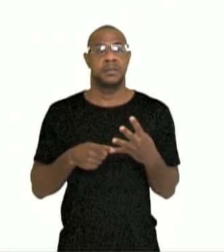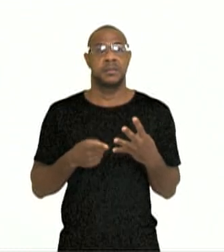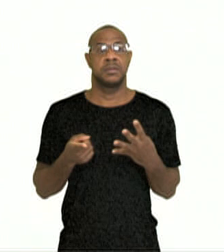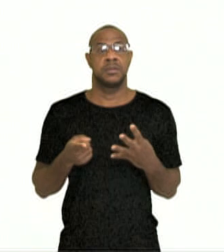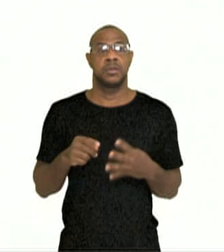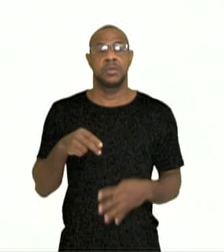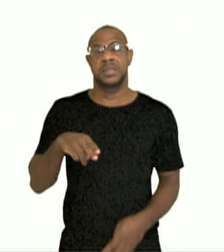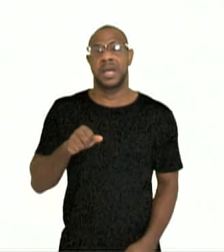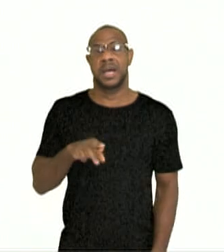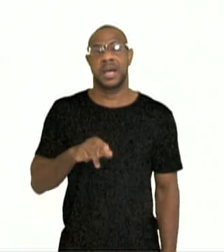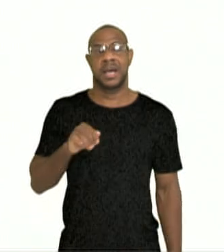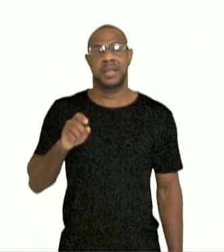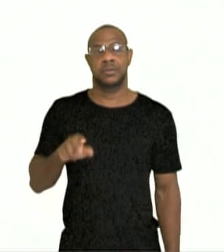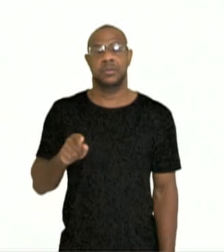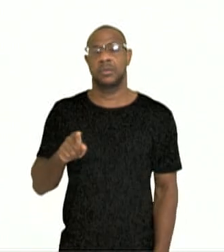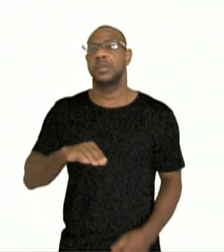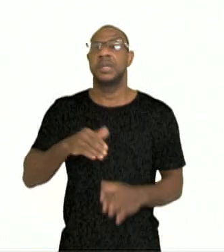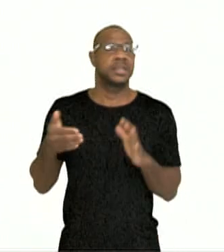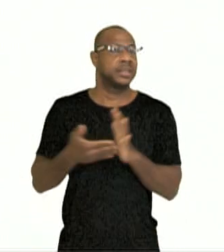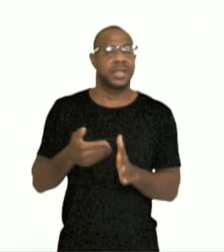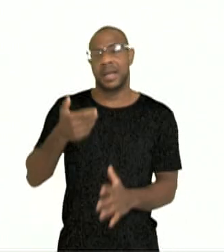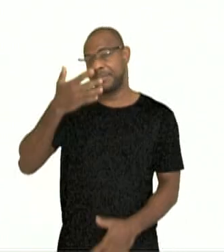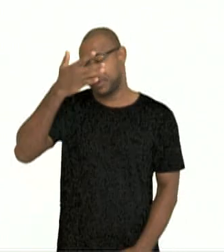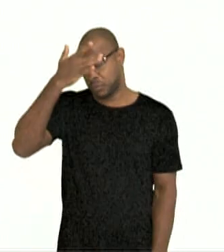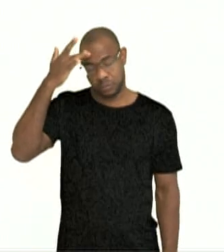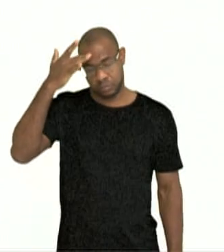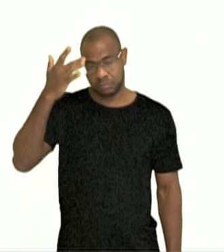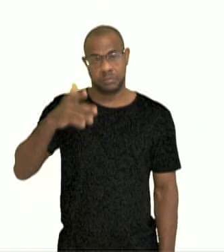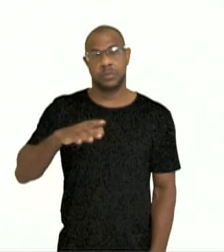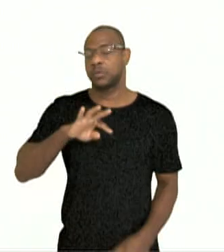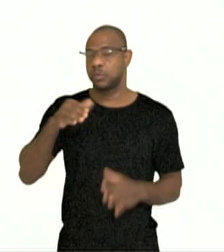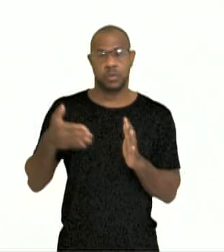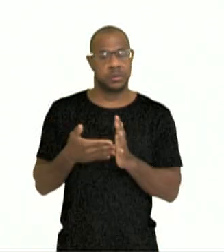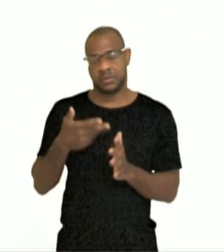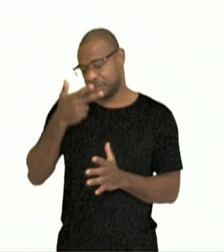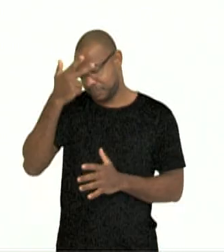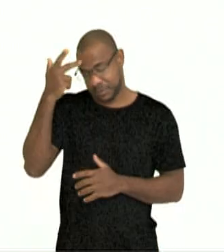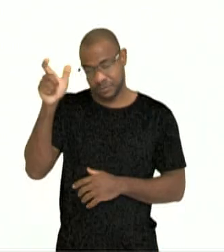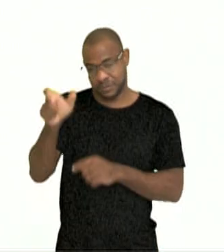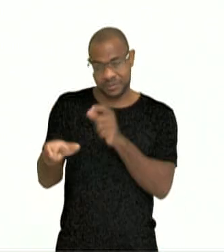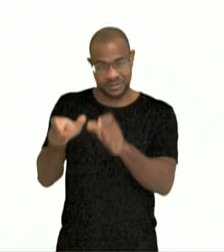é aquele que sabe tudo sobre as personagens. Então,